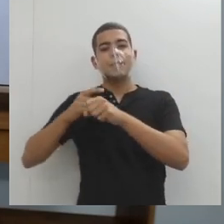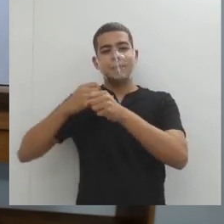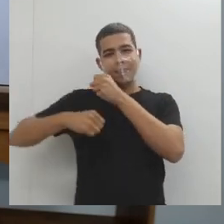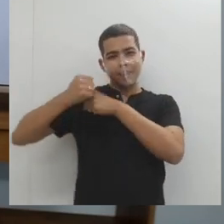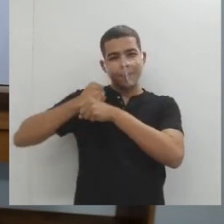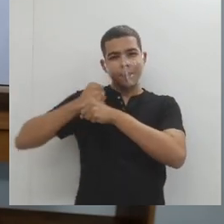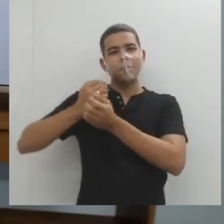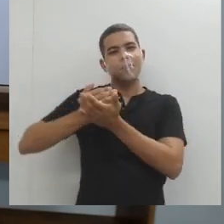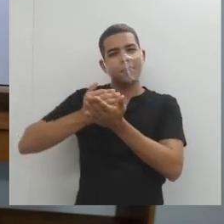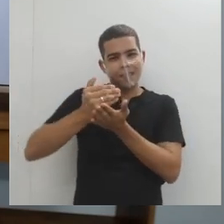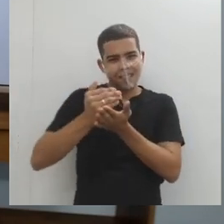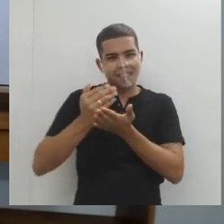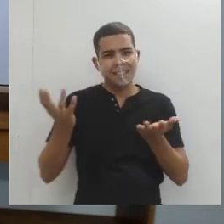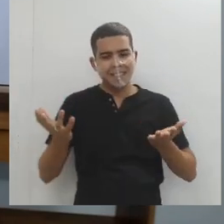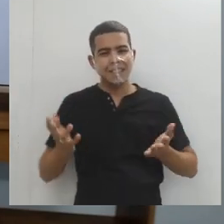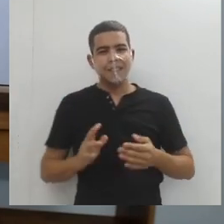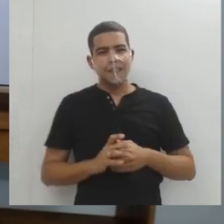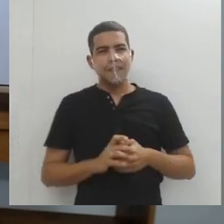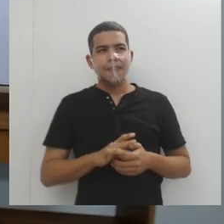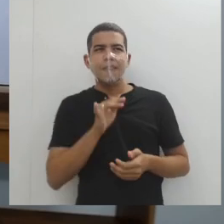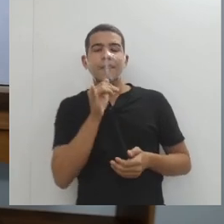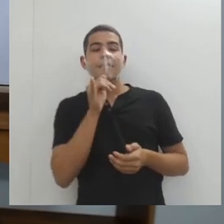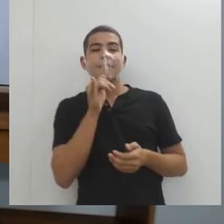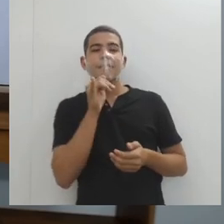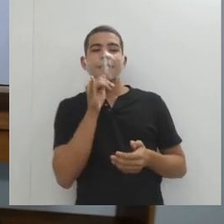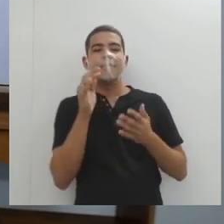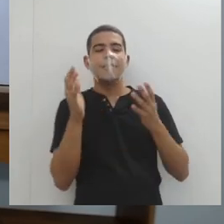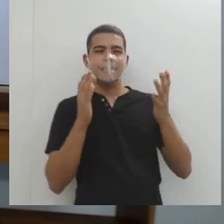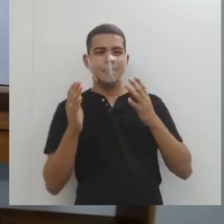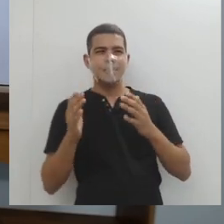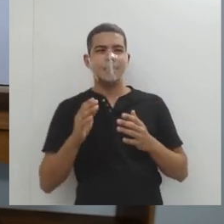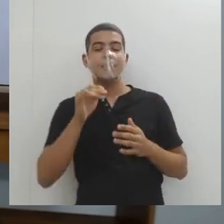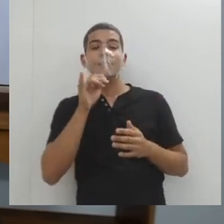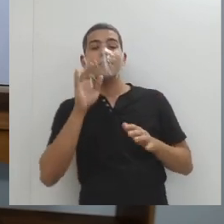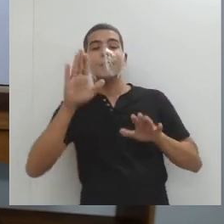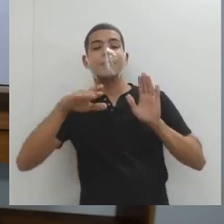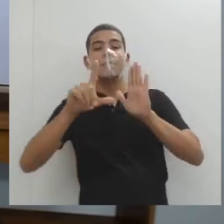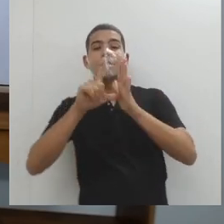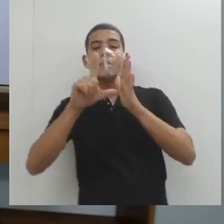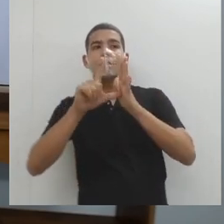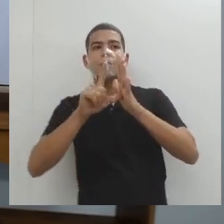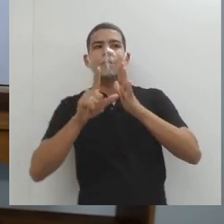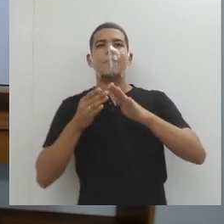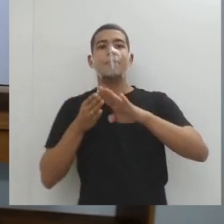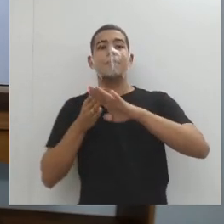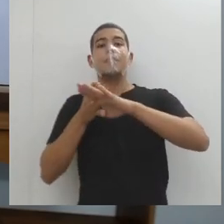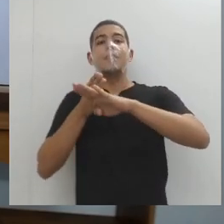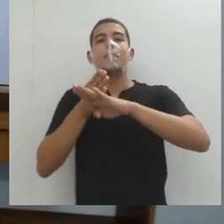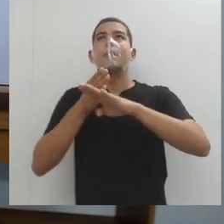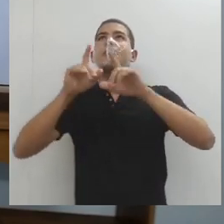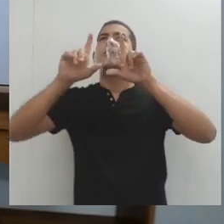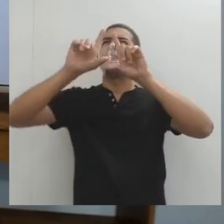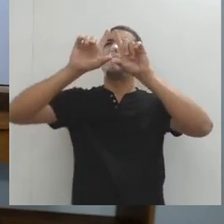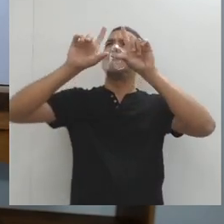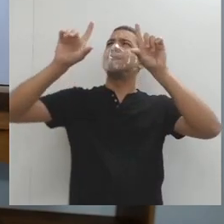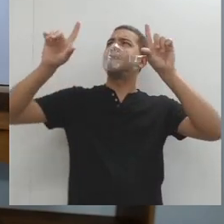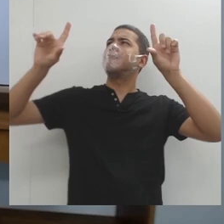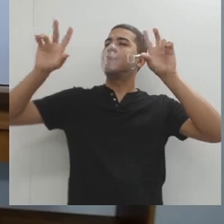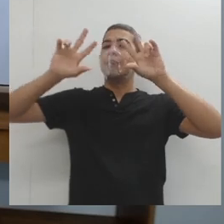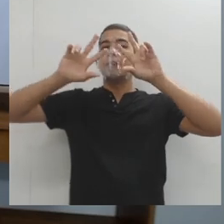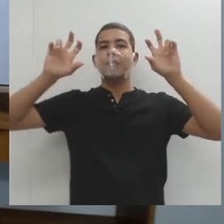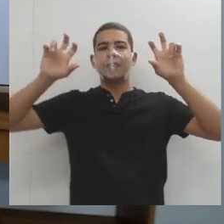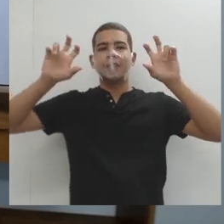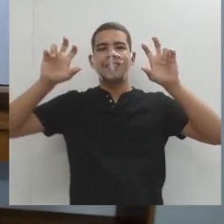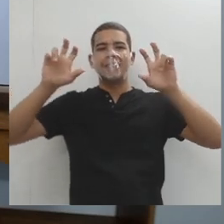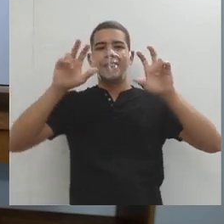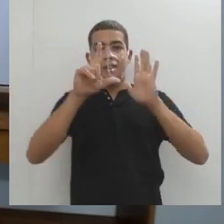coisa. E eu até trouxe exemplos para vocês, né? Quando você vai numa loja, por exemplo, que você entra, normalmente tem lá na fachada, né? O